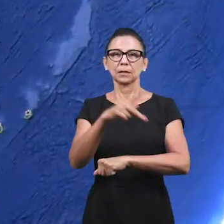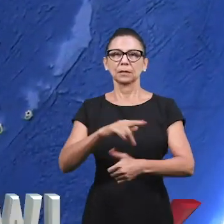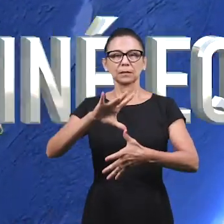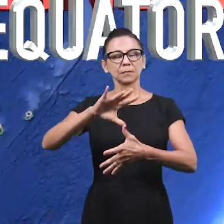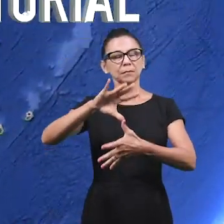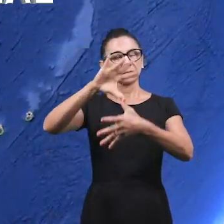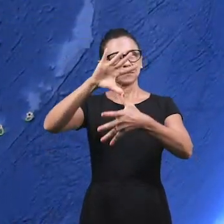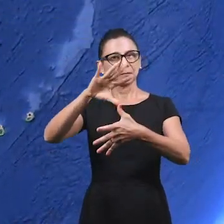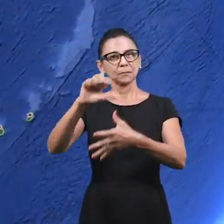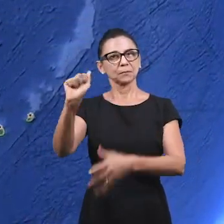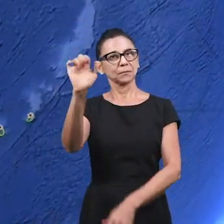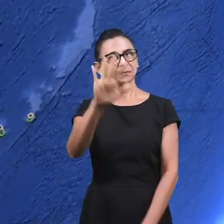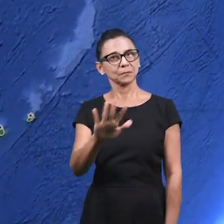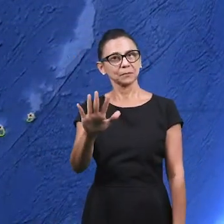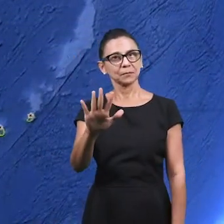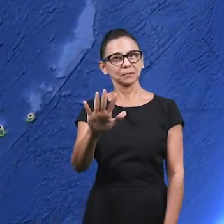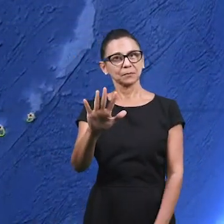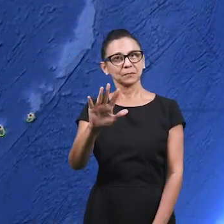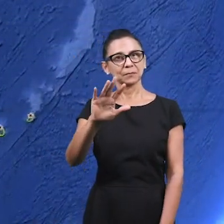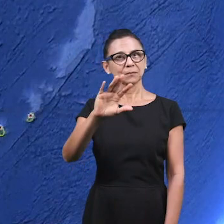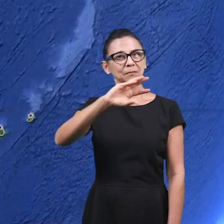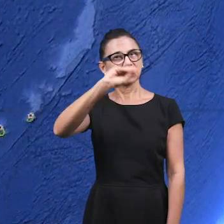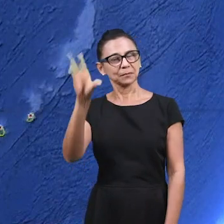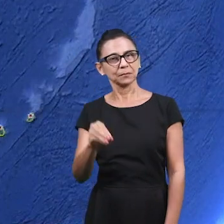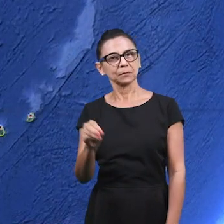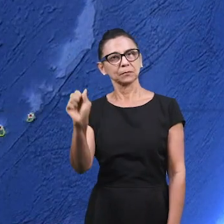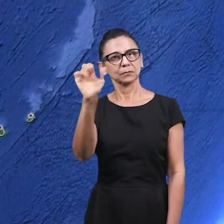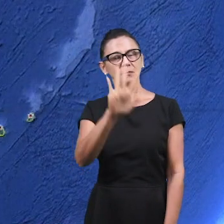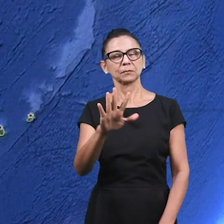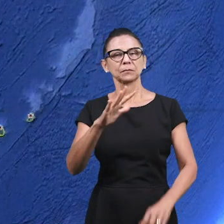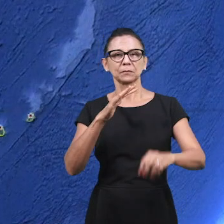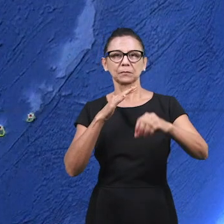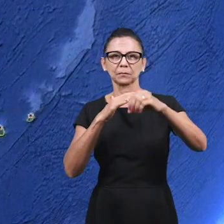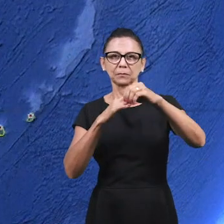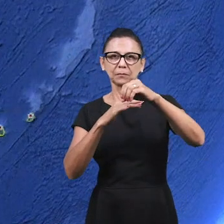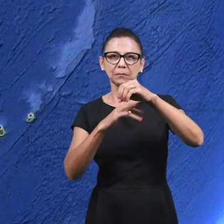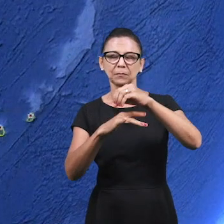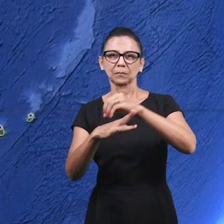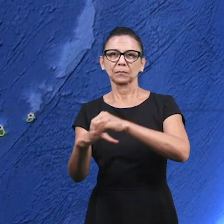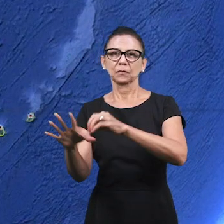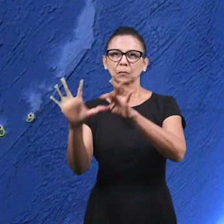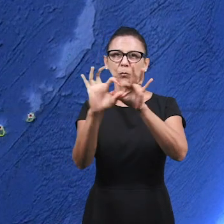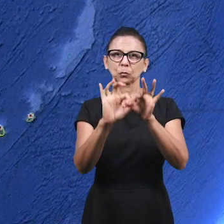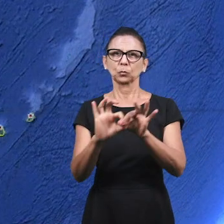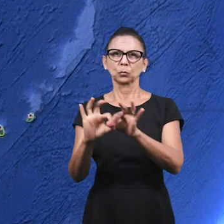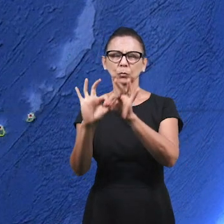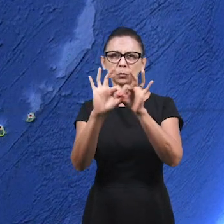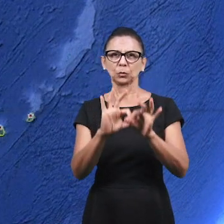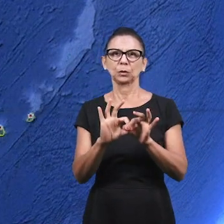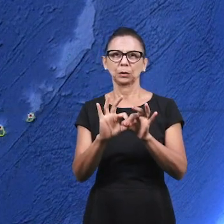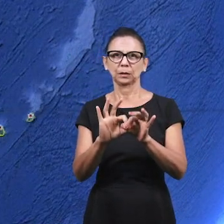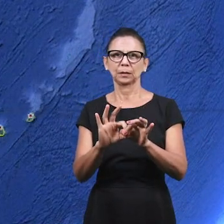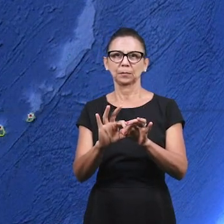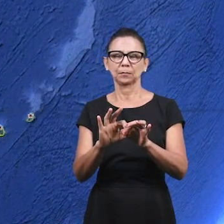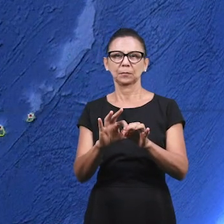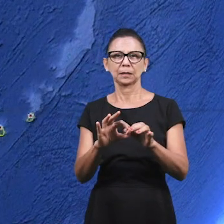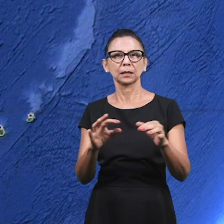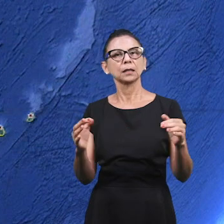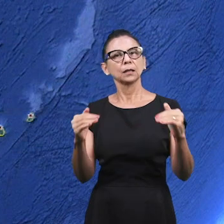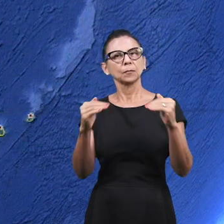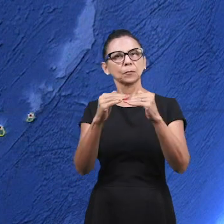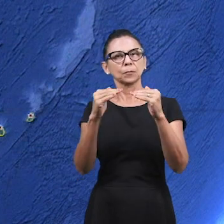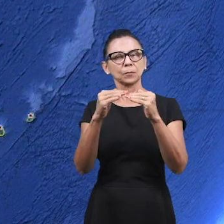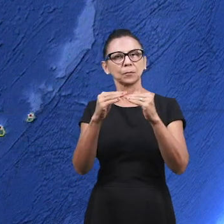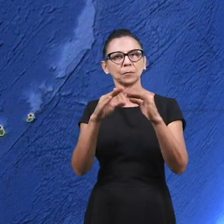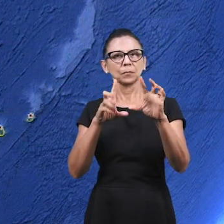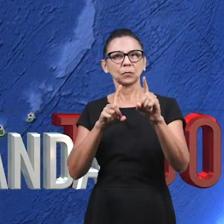três Américas, Europa, África, Ásia e Oceania, conectadas pela mesma doutrina, pela direção